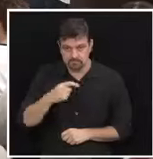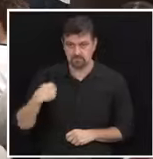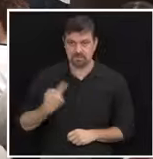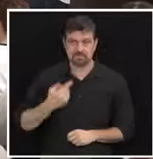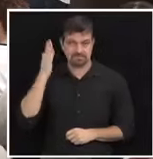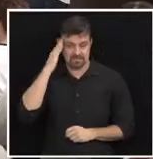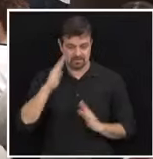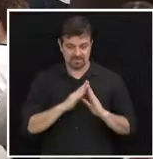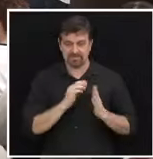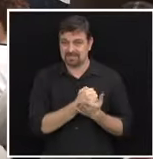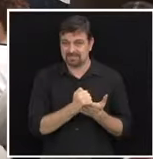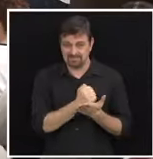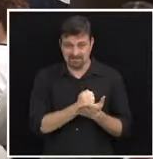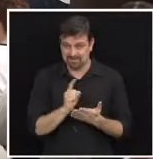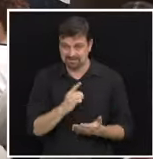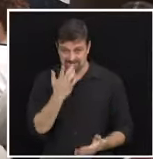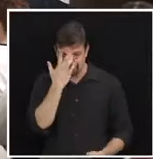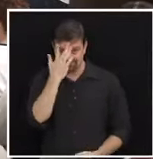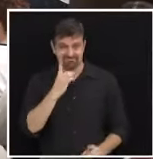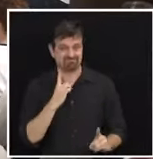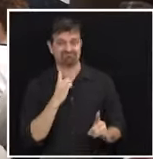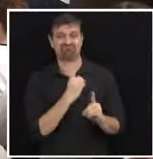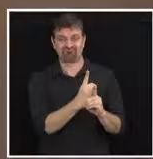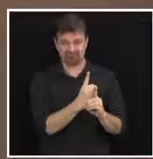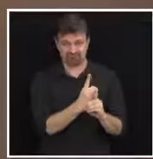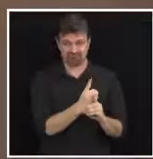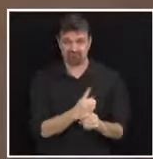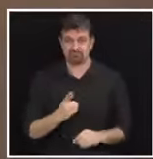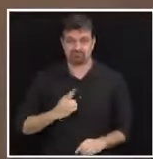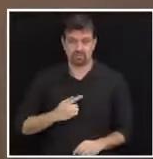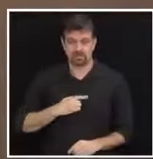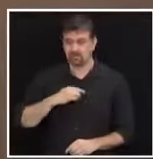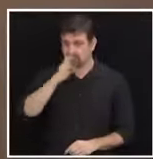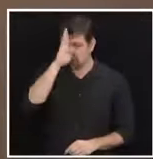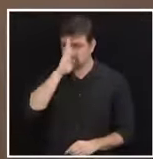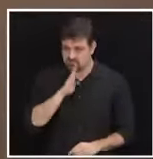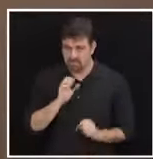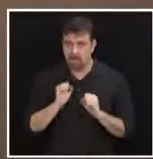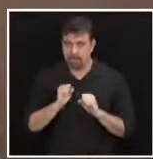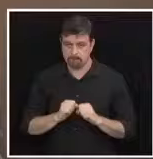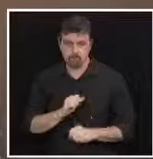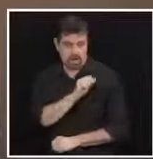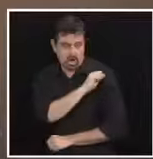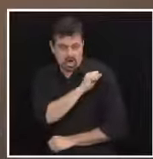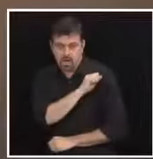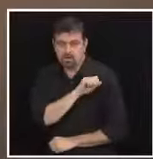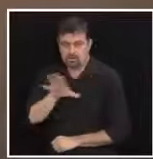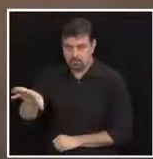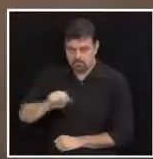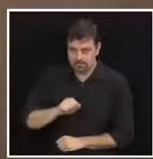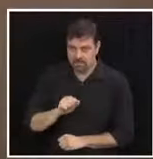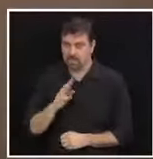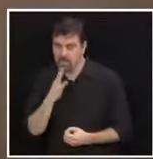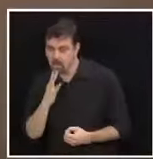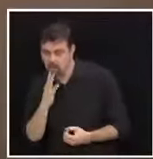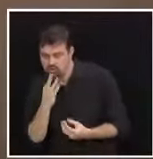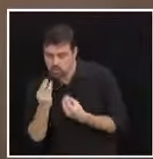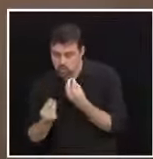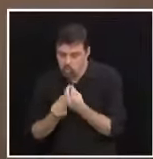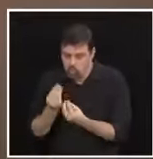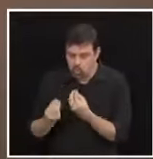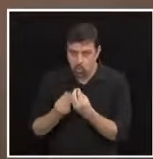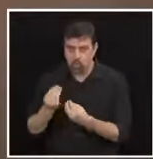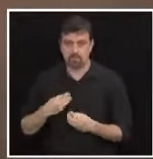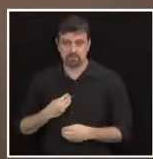farmácias às vezes não é fácil encontrar, né? Mas vai estar disponível para vocês estarem levando, estarem conhecendo também. E até